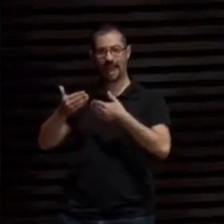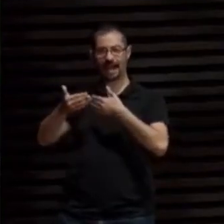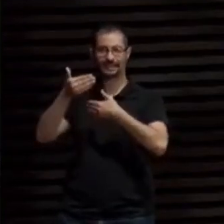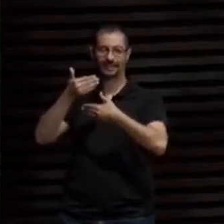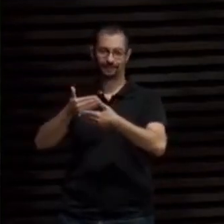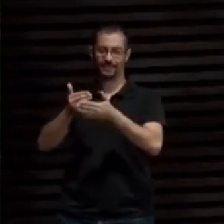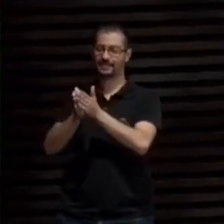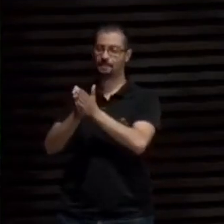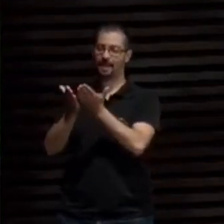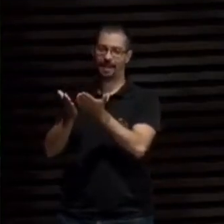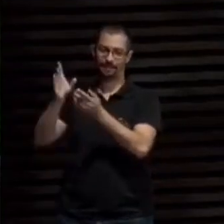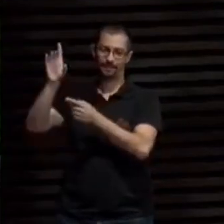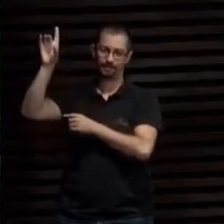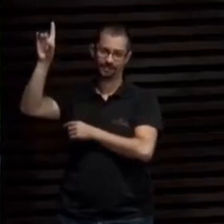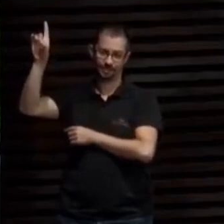sua palavra.